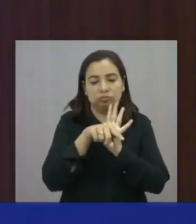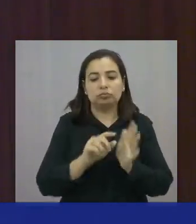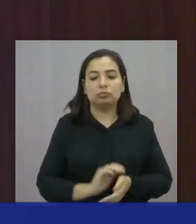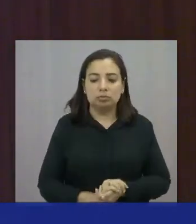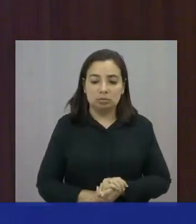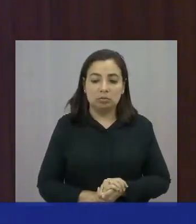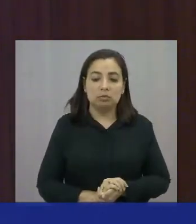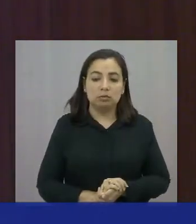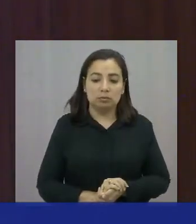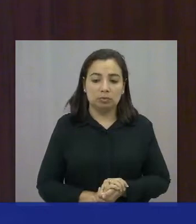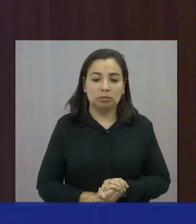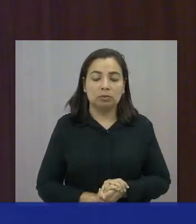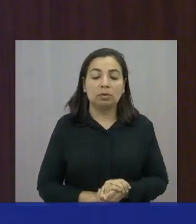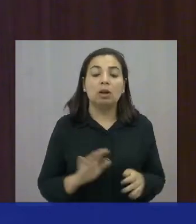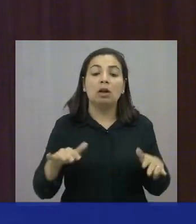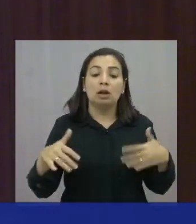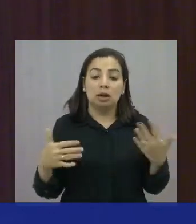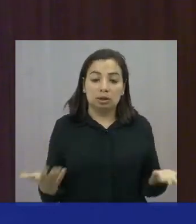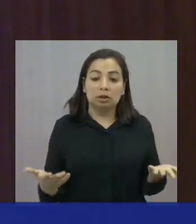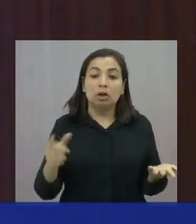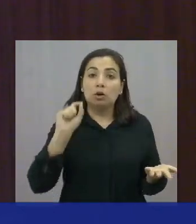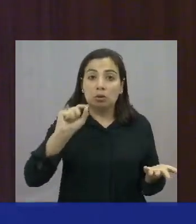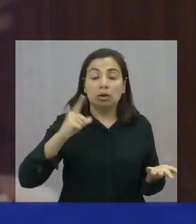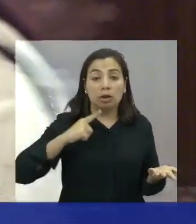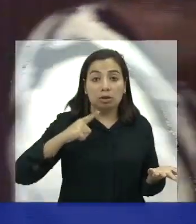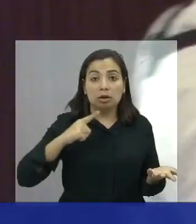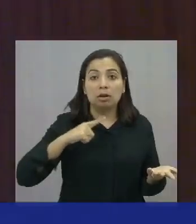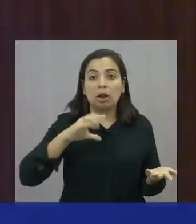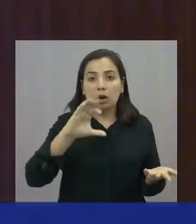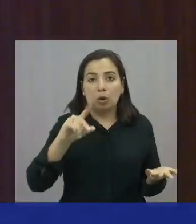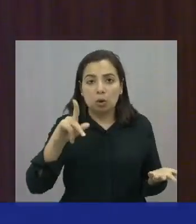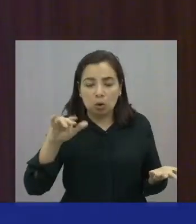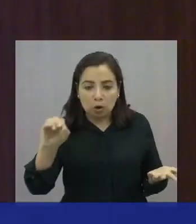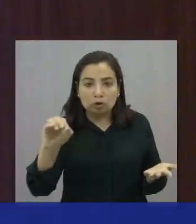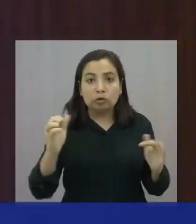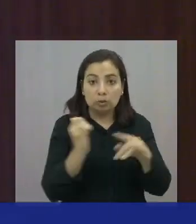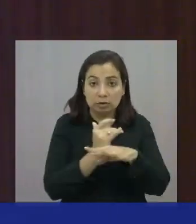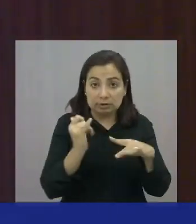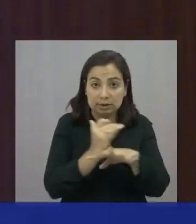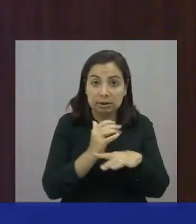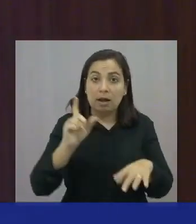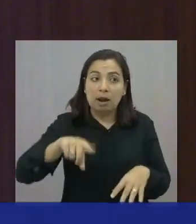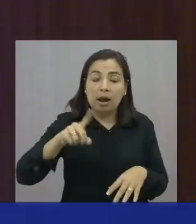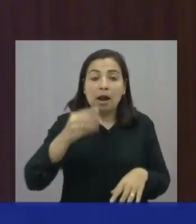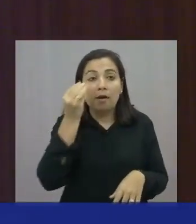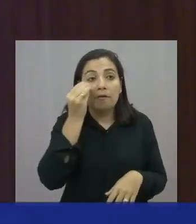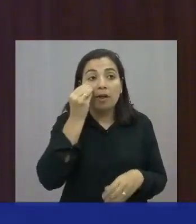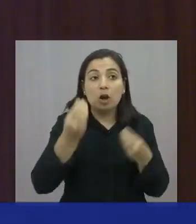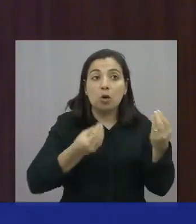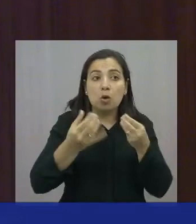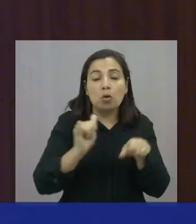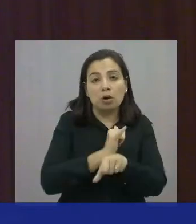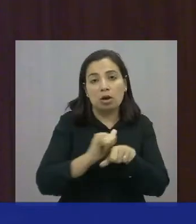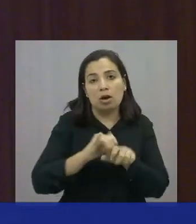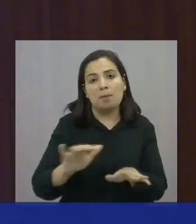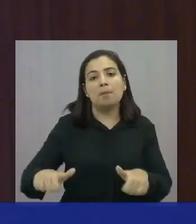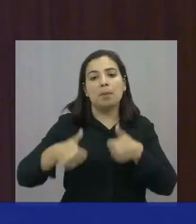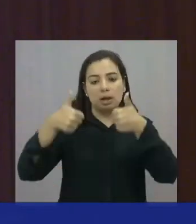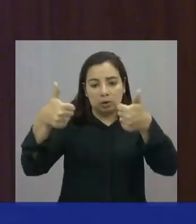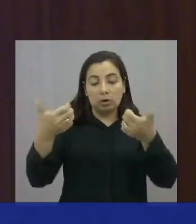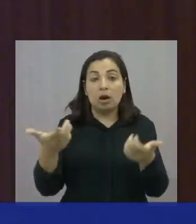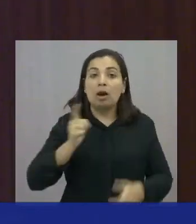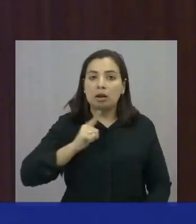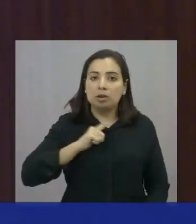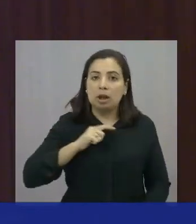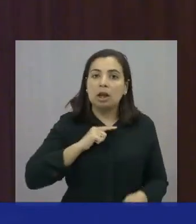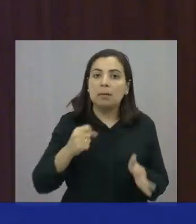O código da cidade ele foi retirado algumas vezes pela SEUMA para melhorar e hoje é apresentado na 4ª